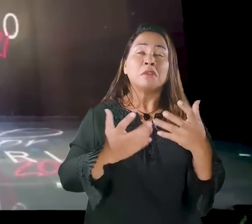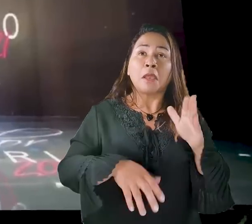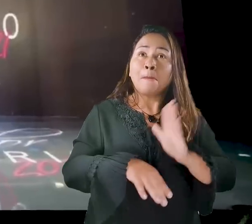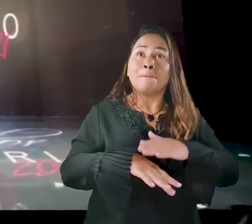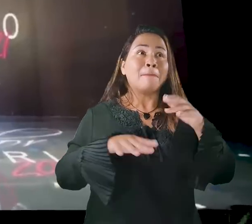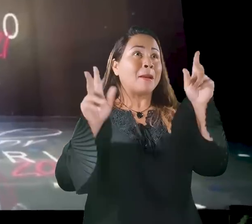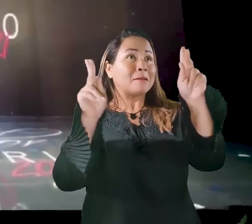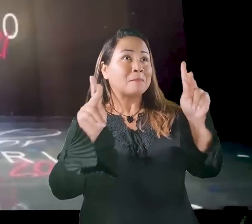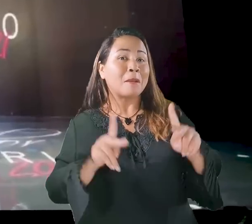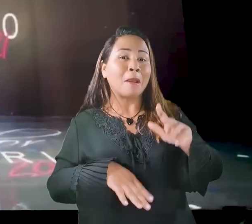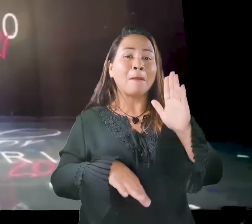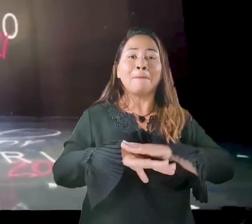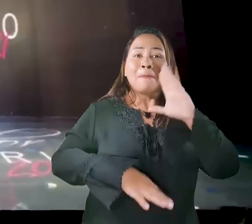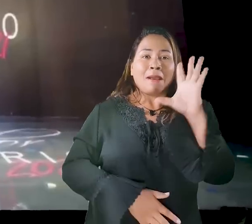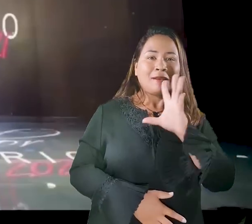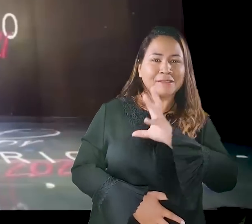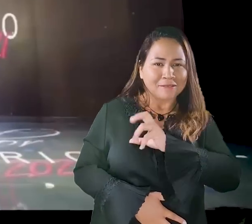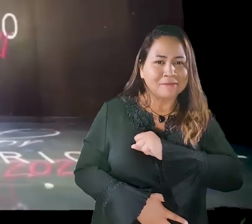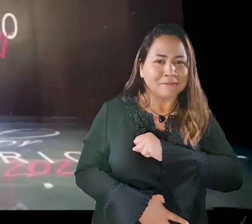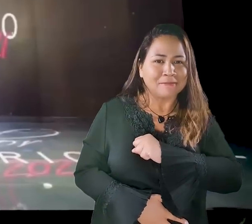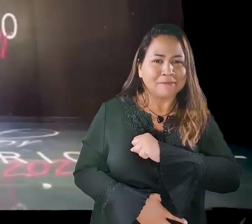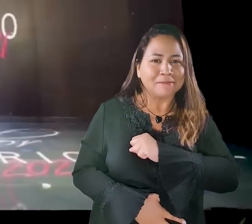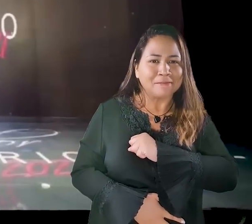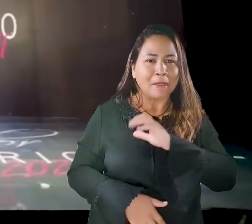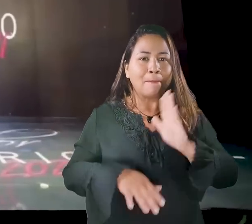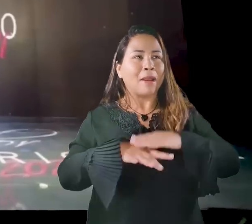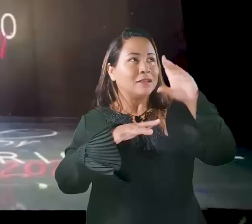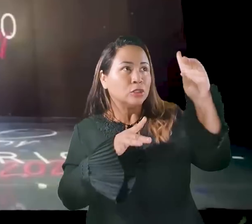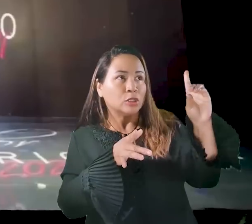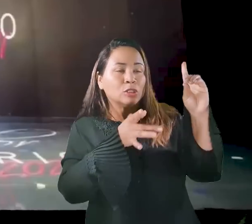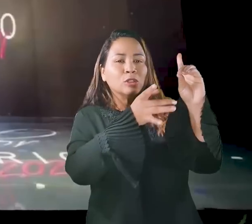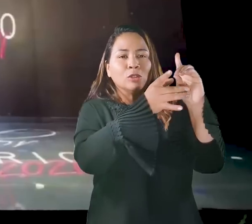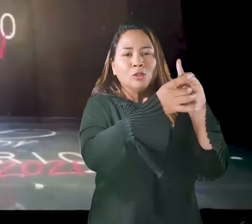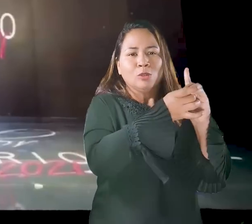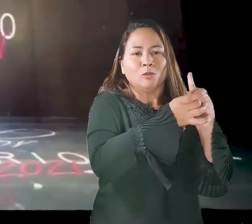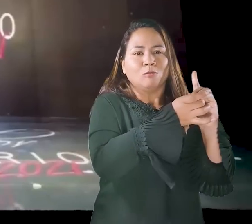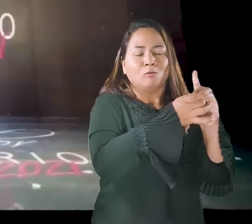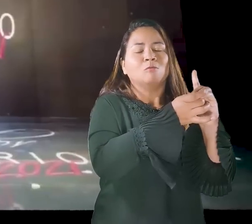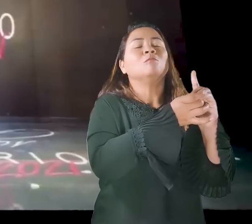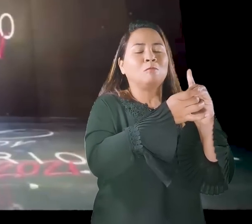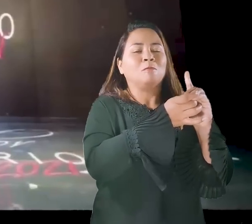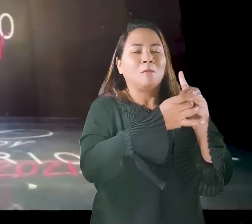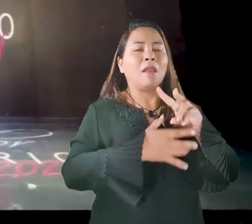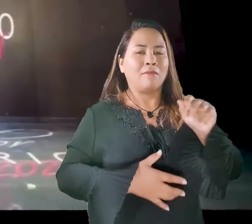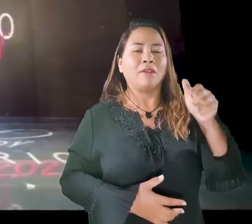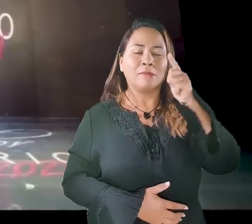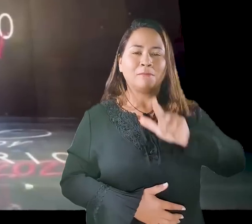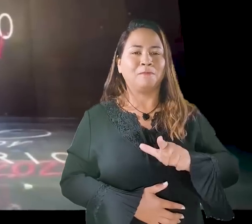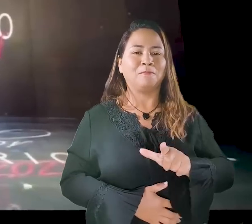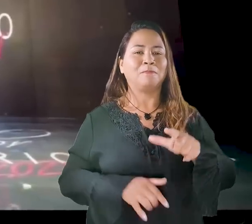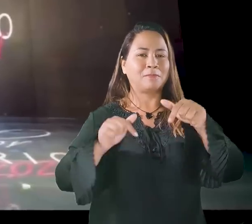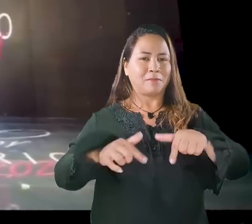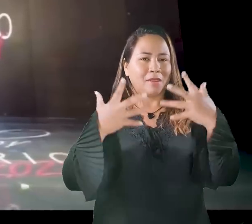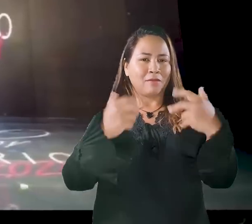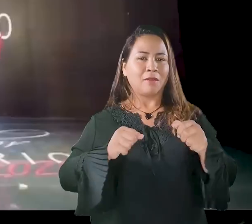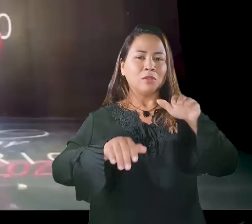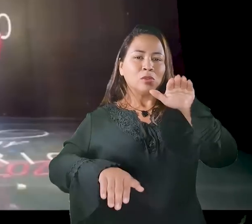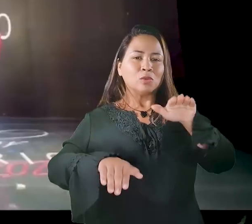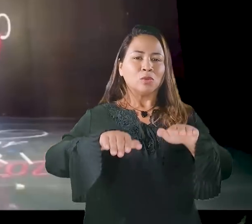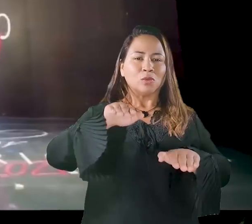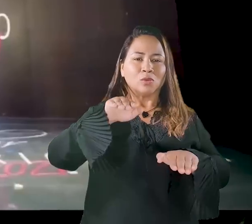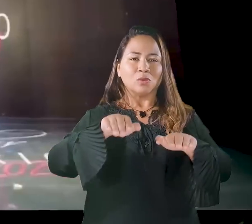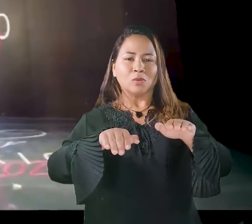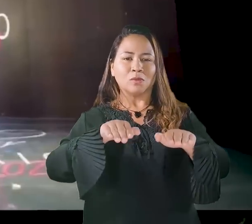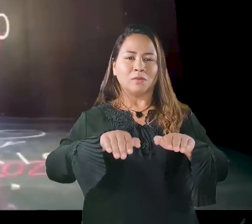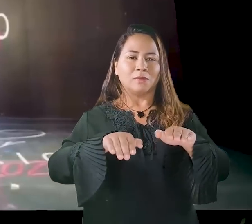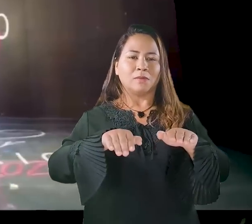não importa qual é teu sonho. Então, aqui, não importa se você acertar os pontos, nós vamos fazer a técnica Hertz,